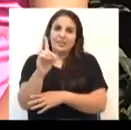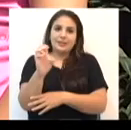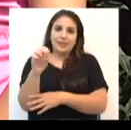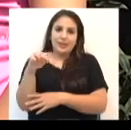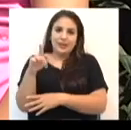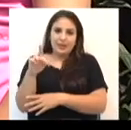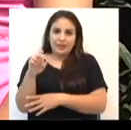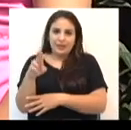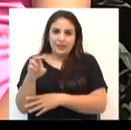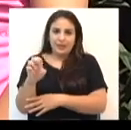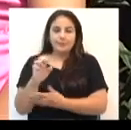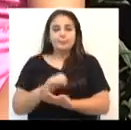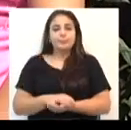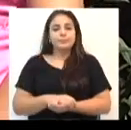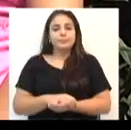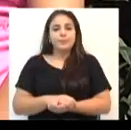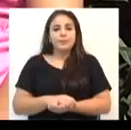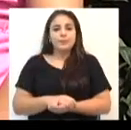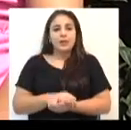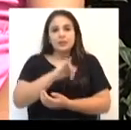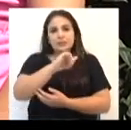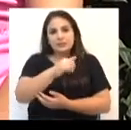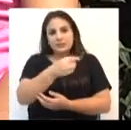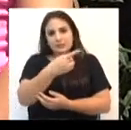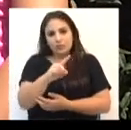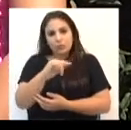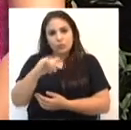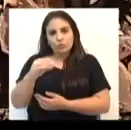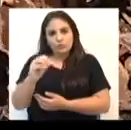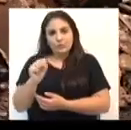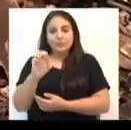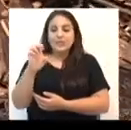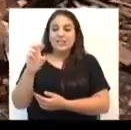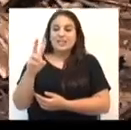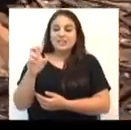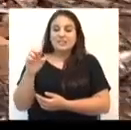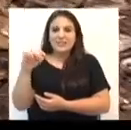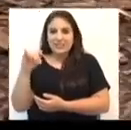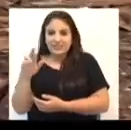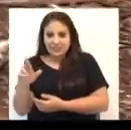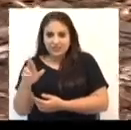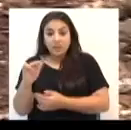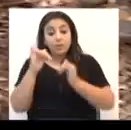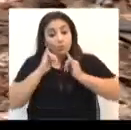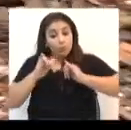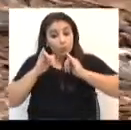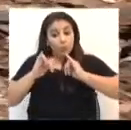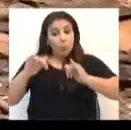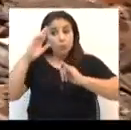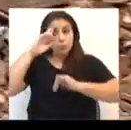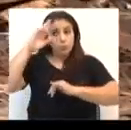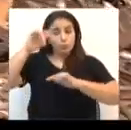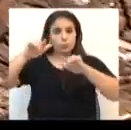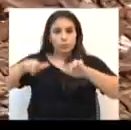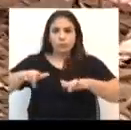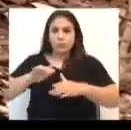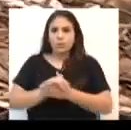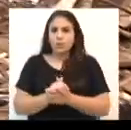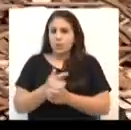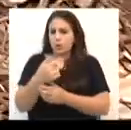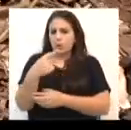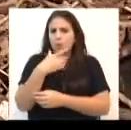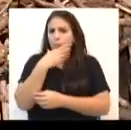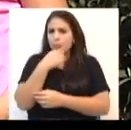No bairro São José, Dona Ivanir comunicou o proprietário deste terreno sobre o excesso de lixo. Ele nem